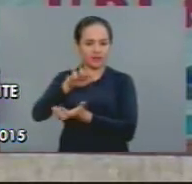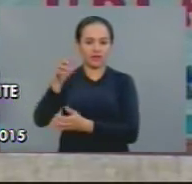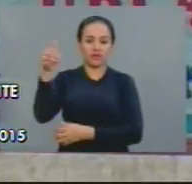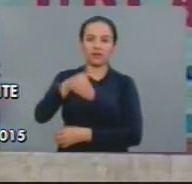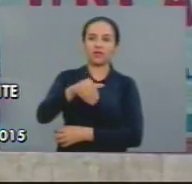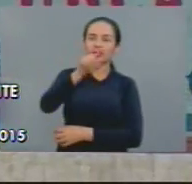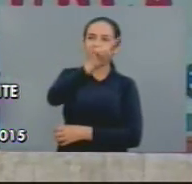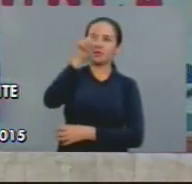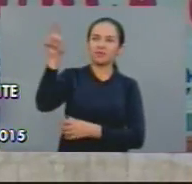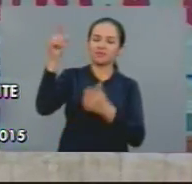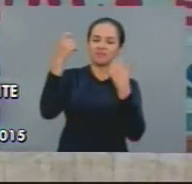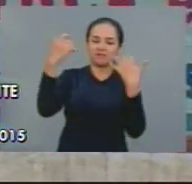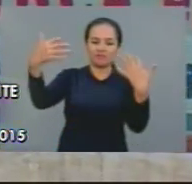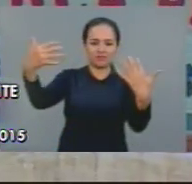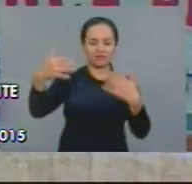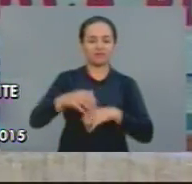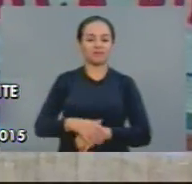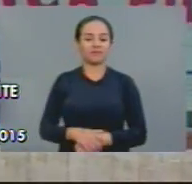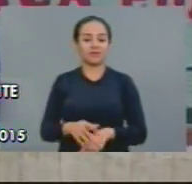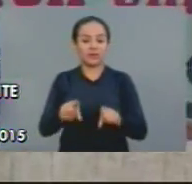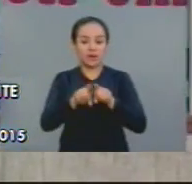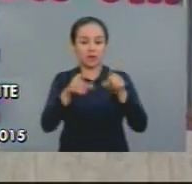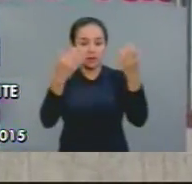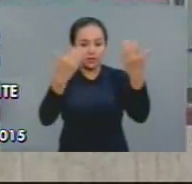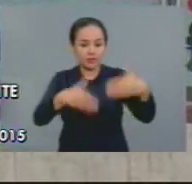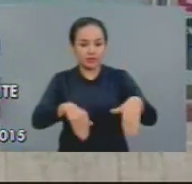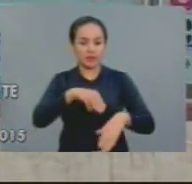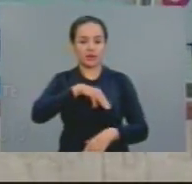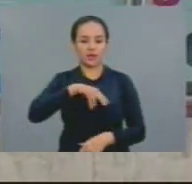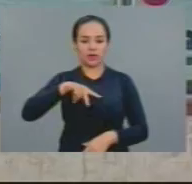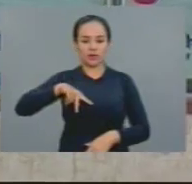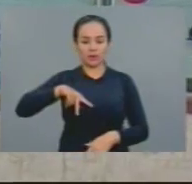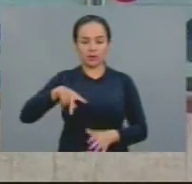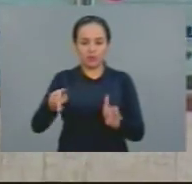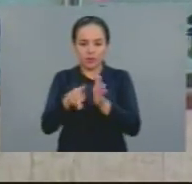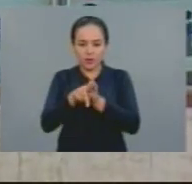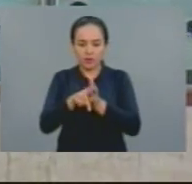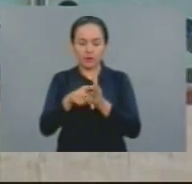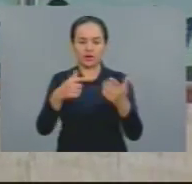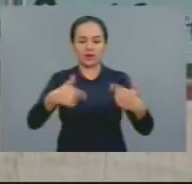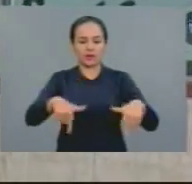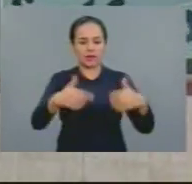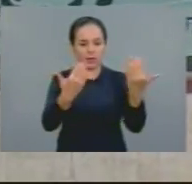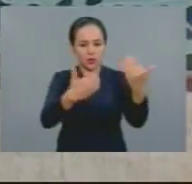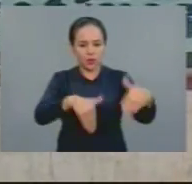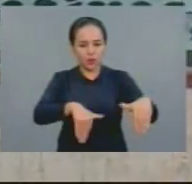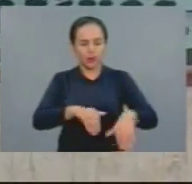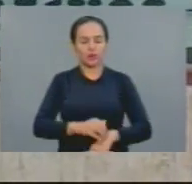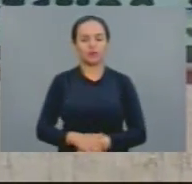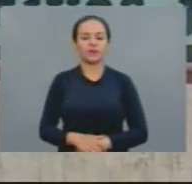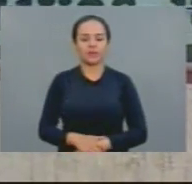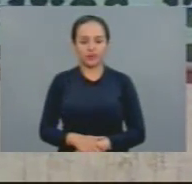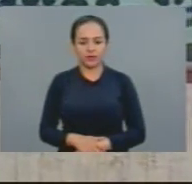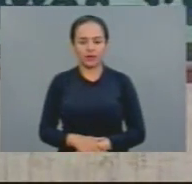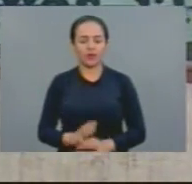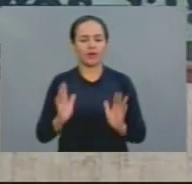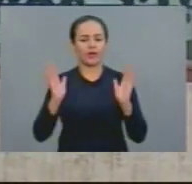os concursados do Ministério Público do Estado. Eu vejo aqui, tendo em vista que, inclusive, fizemos